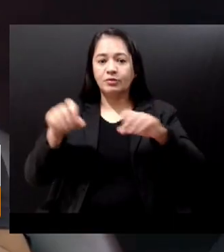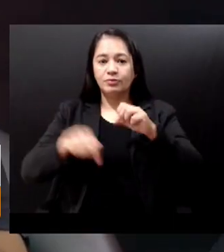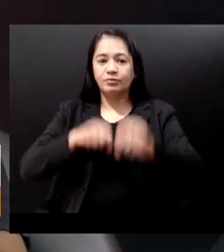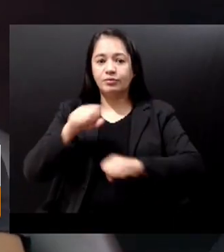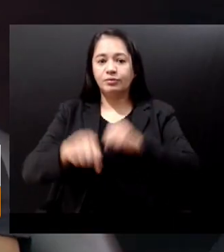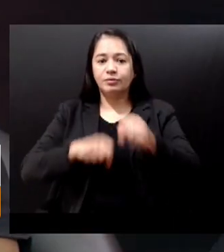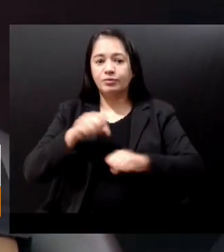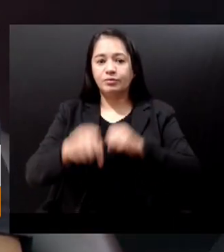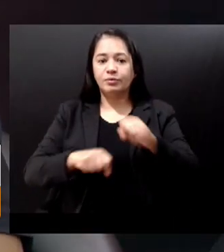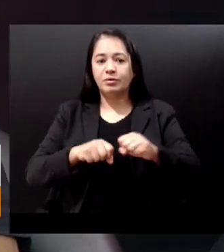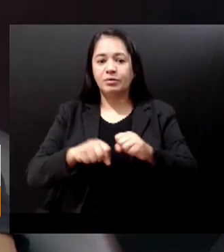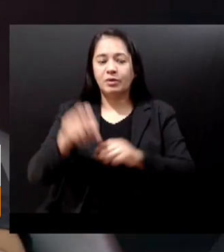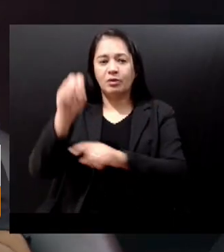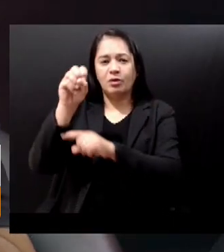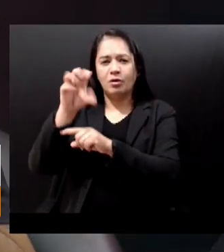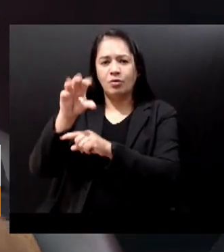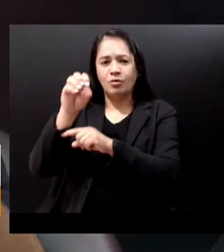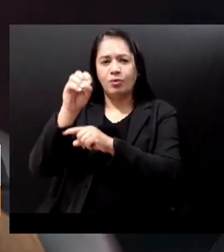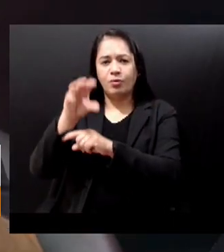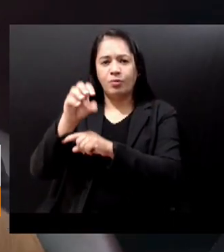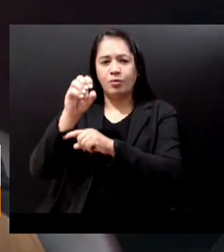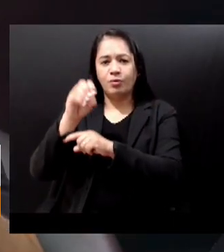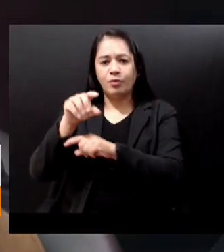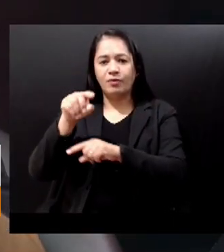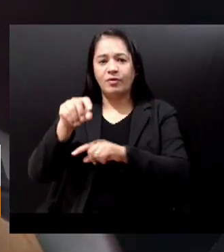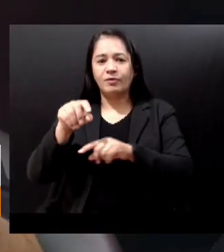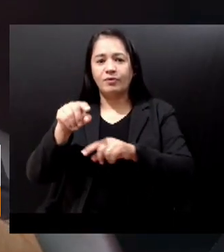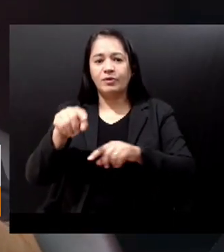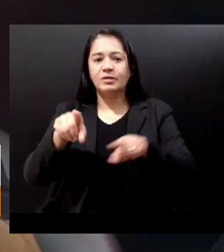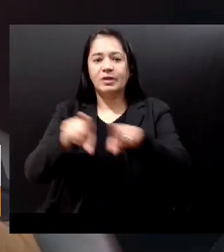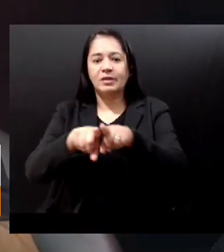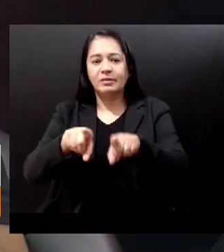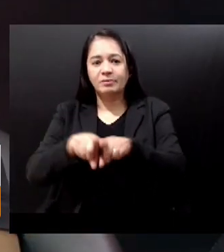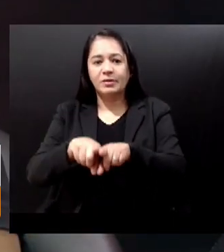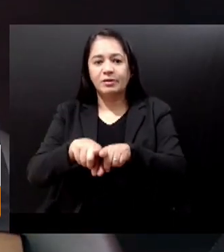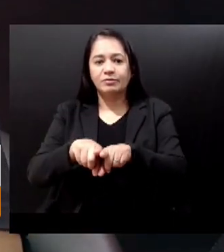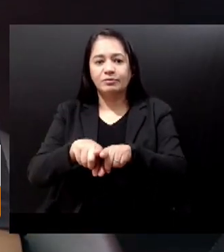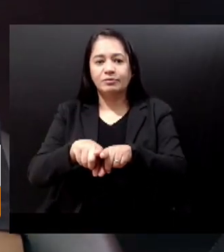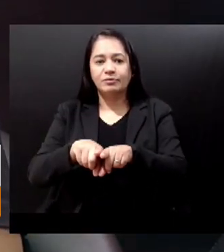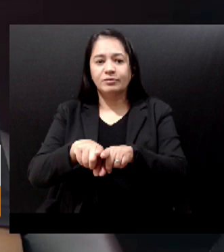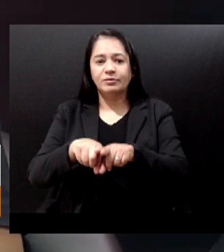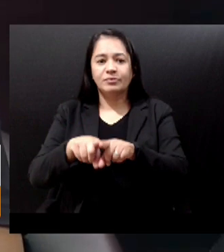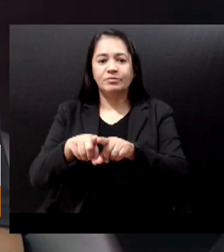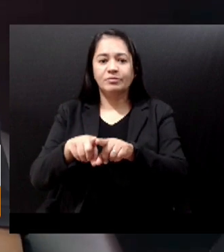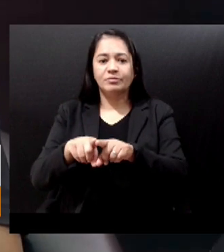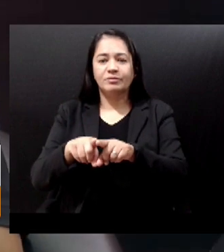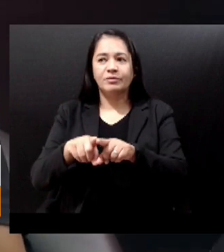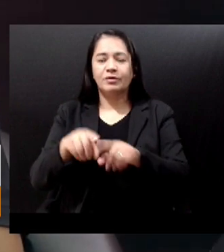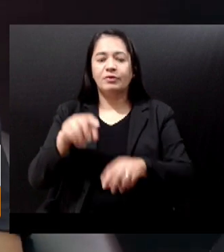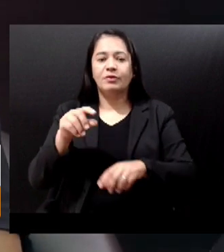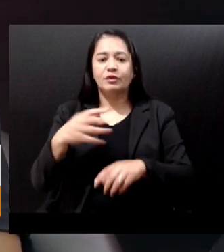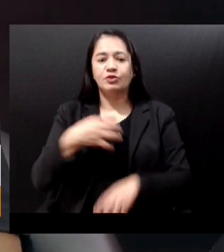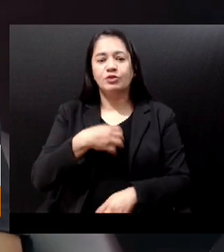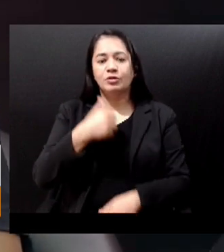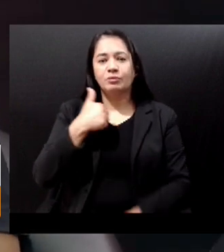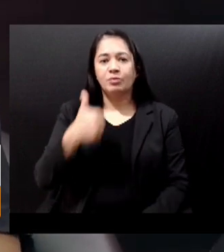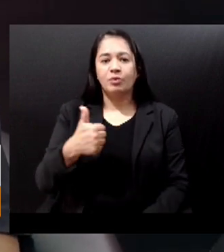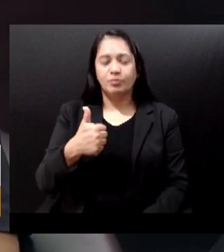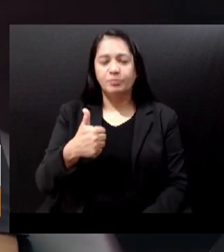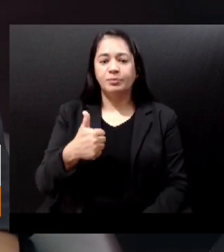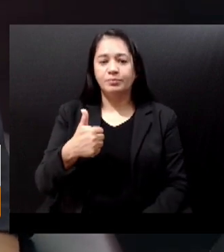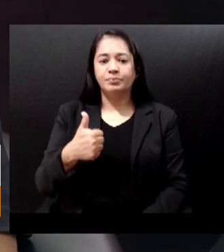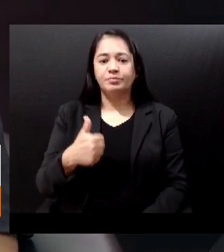vezes algum jogo de luz que faz com que você também te tire um pouco daquele eixo, mas de um jeito bom. Uhum. Então, é um